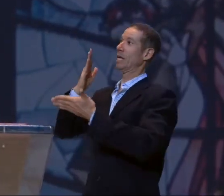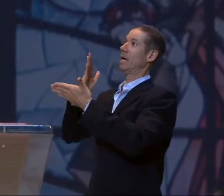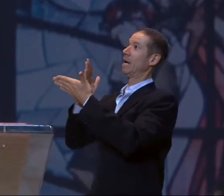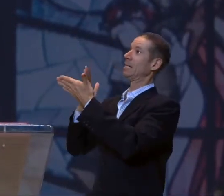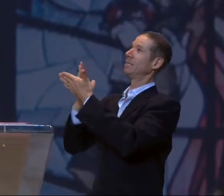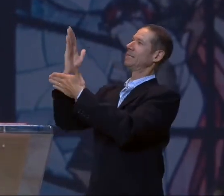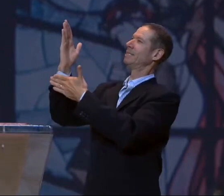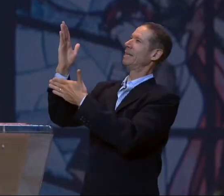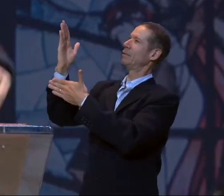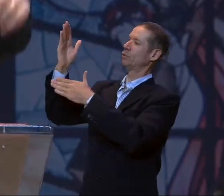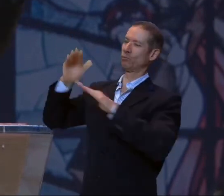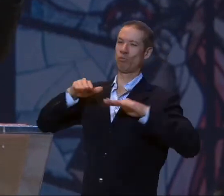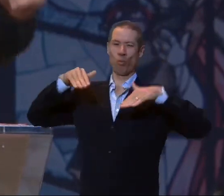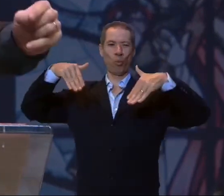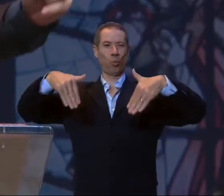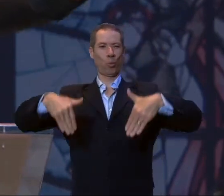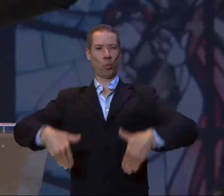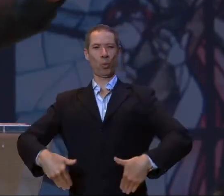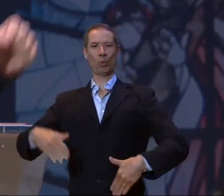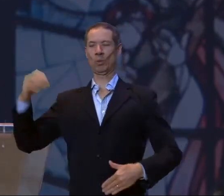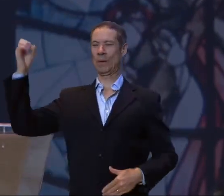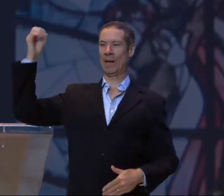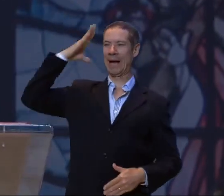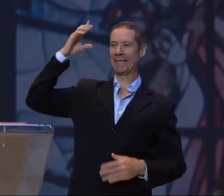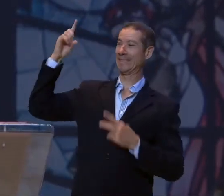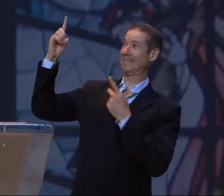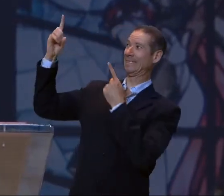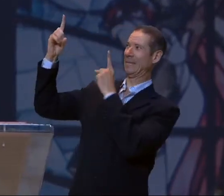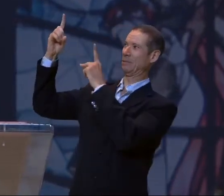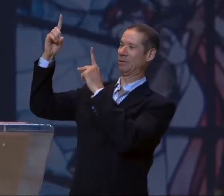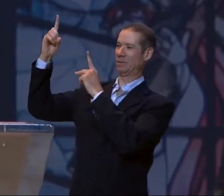ao trono da graça de Deus.